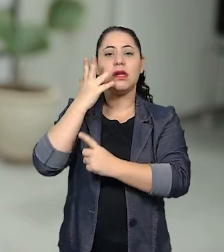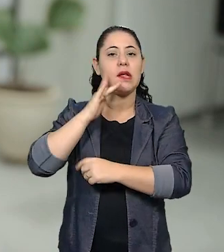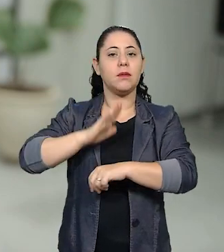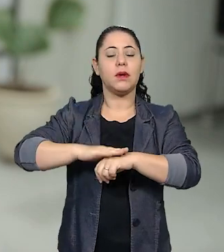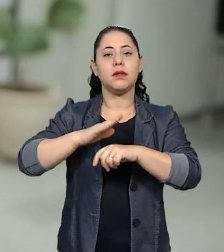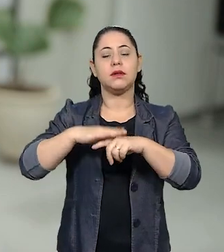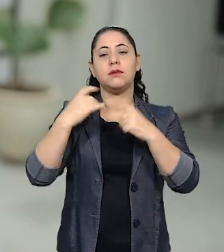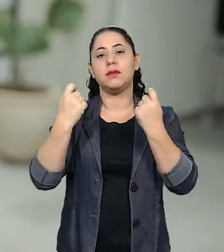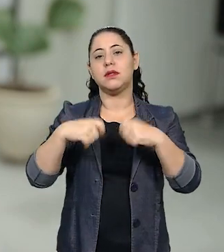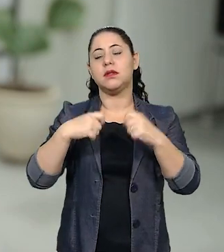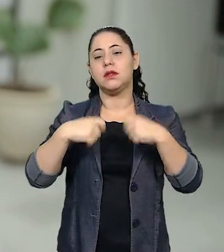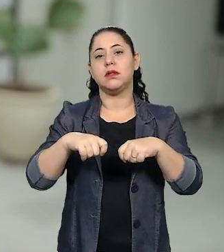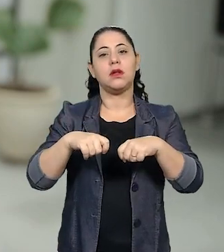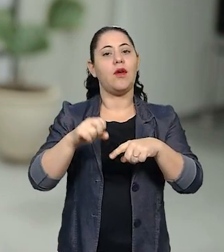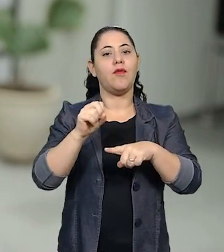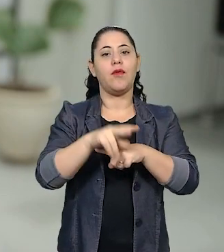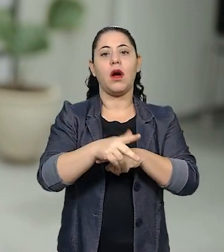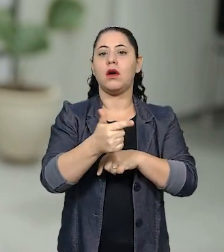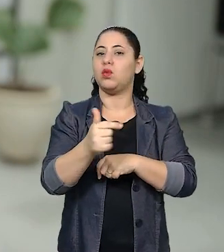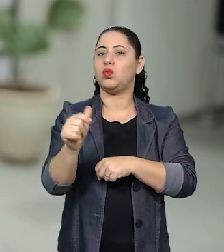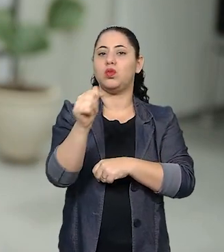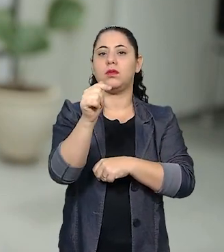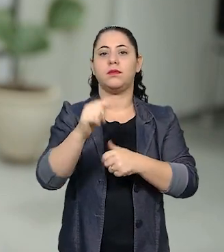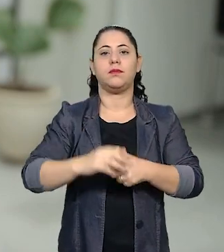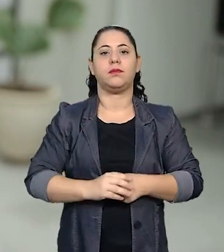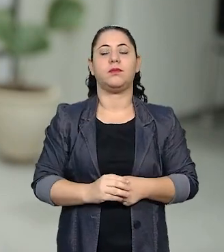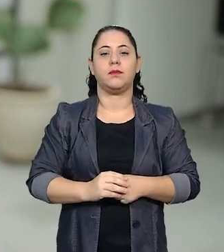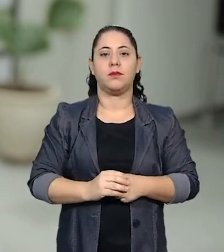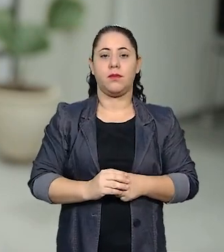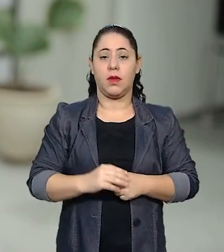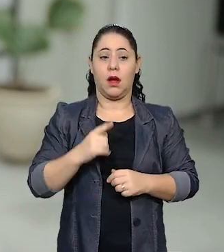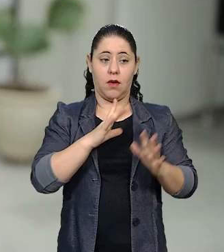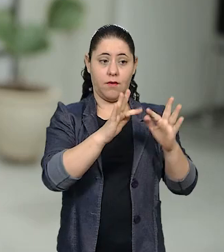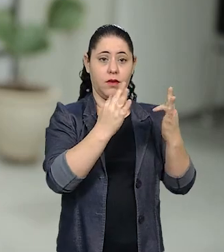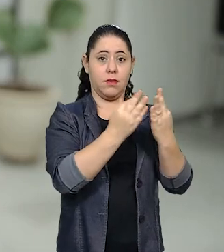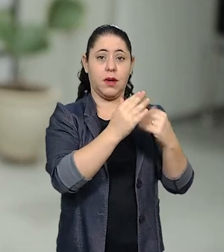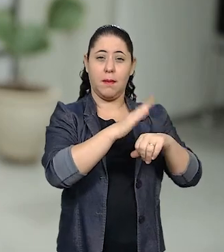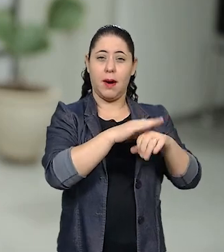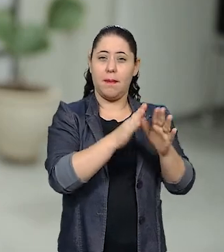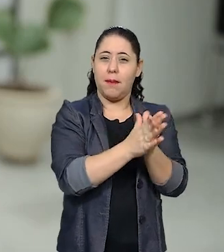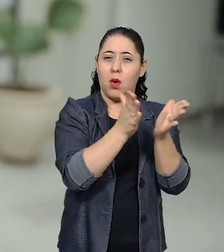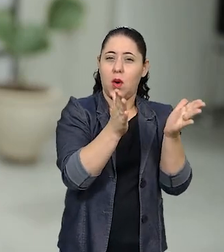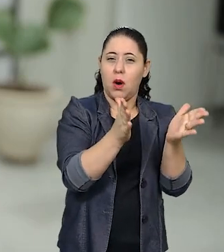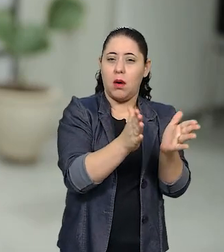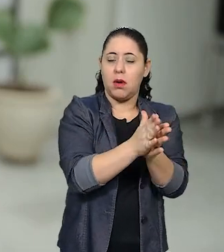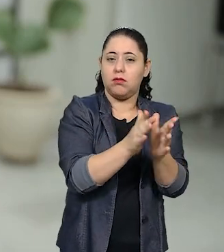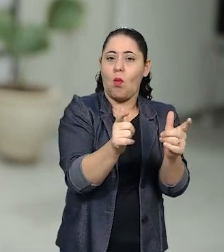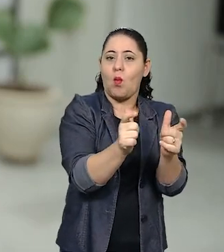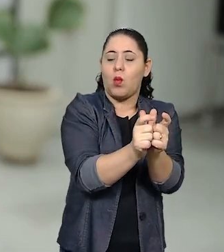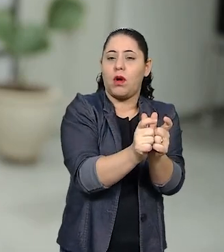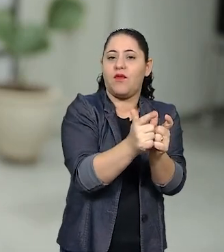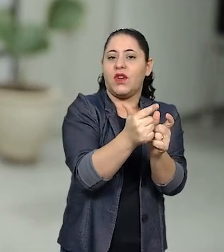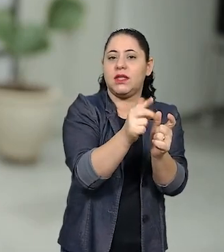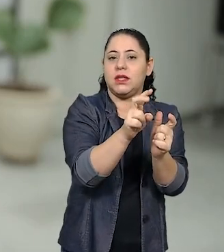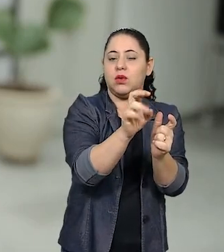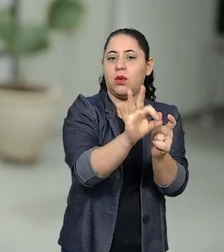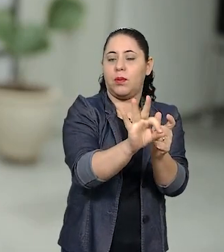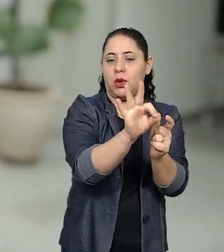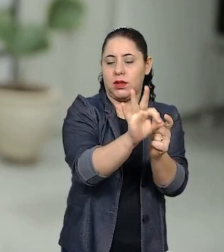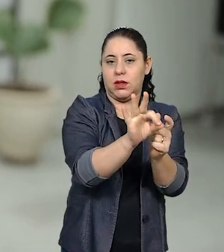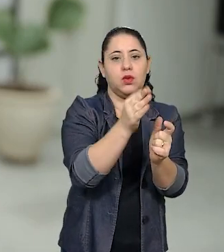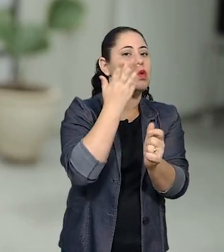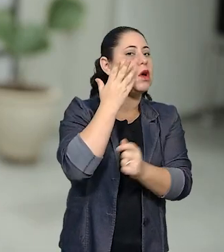cenário das creches no Brasil, mostra que crianças que mais precisam de creches são as que menos